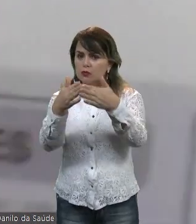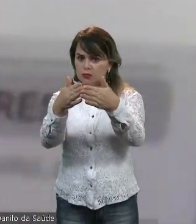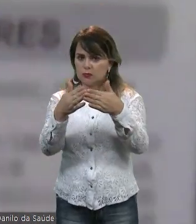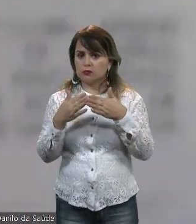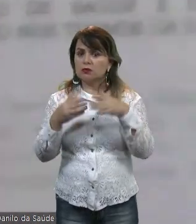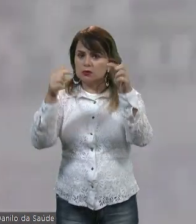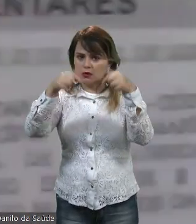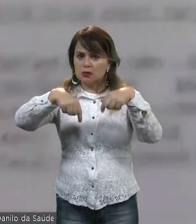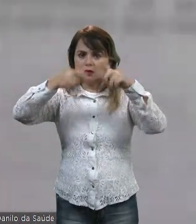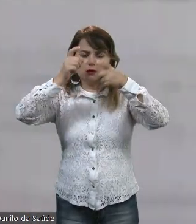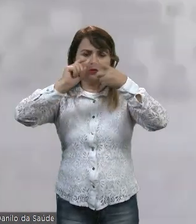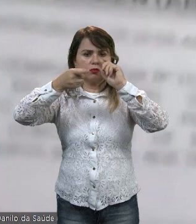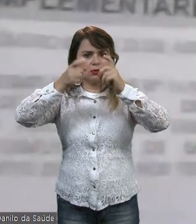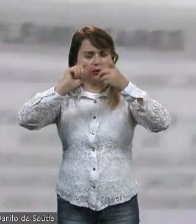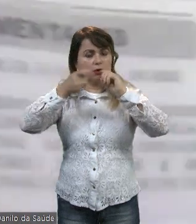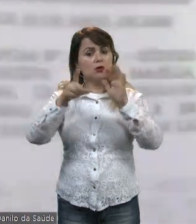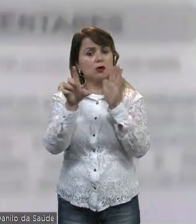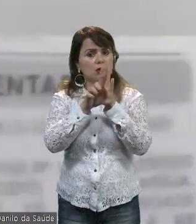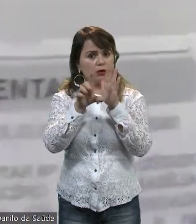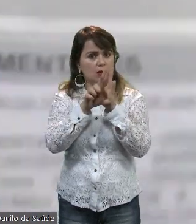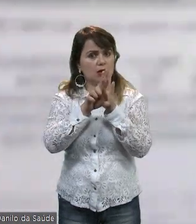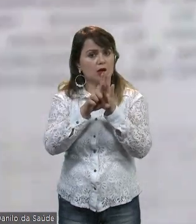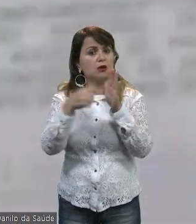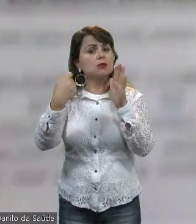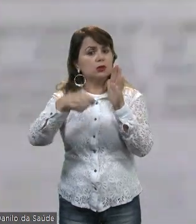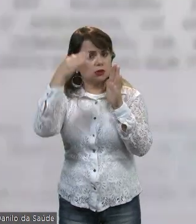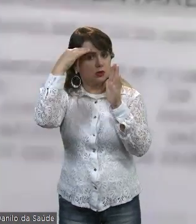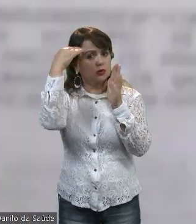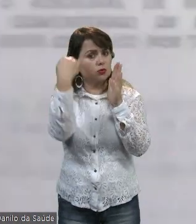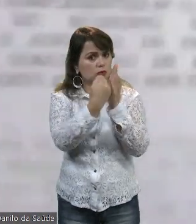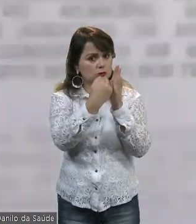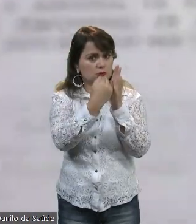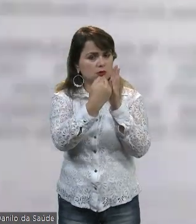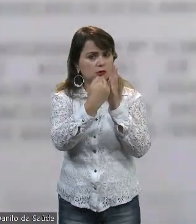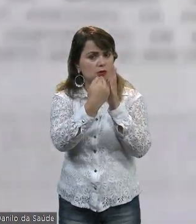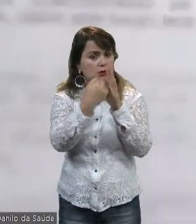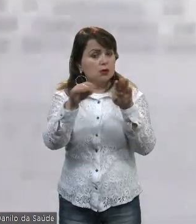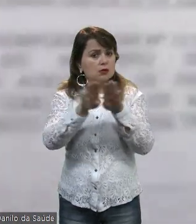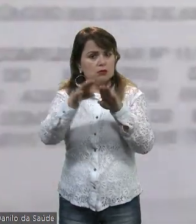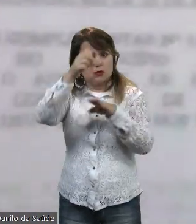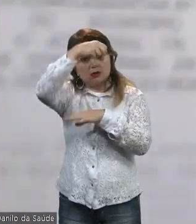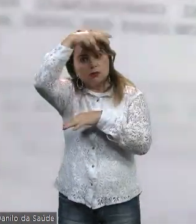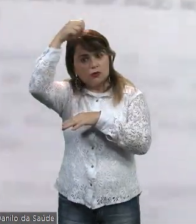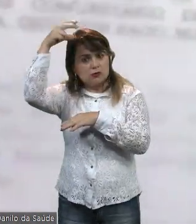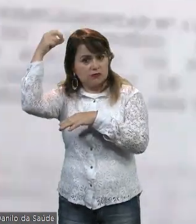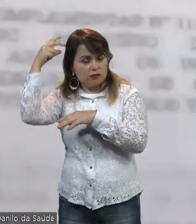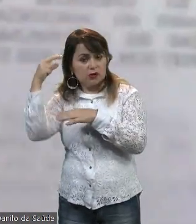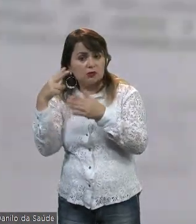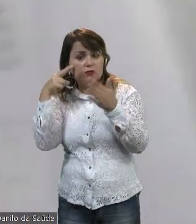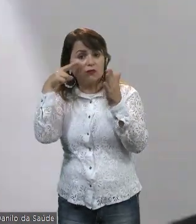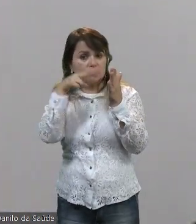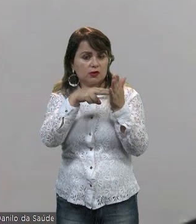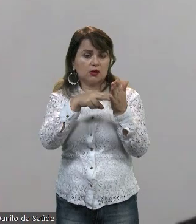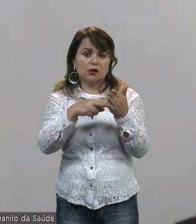que essa lei seja cumprida e que o prefeito tão rapidamente faça a correção e pague o adicional